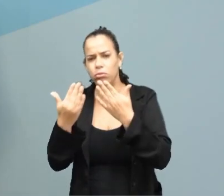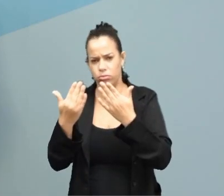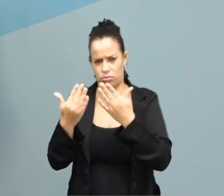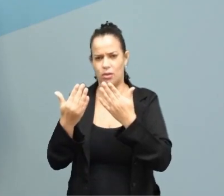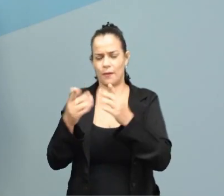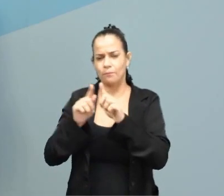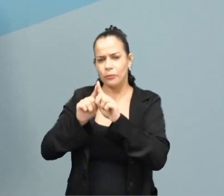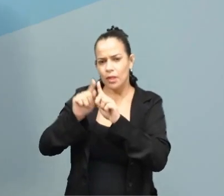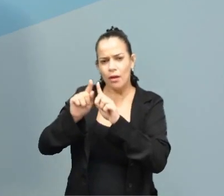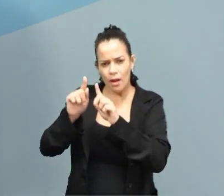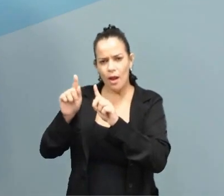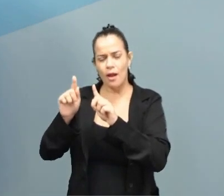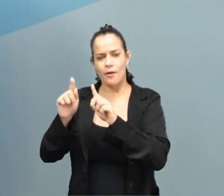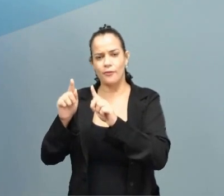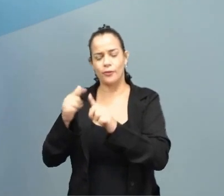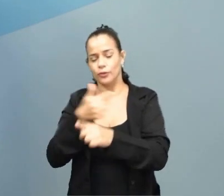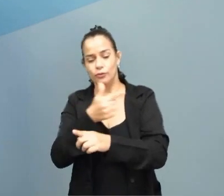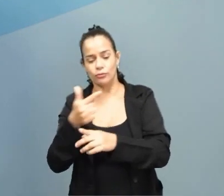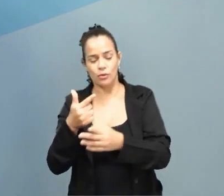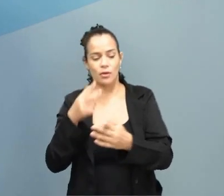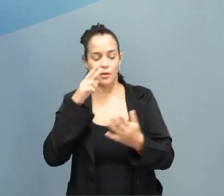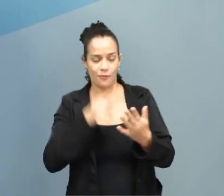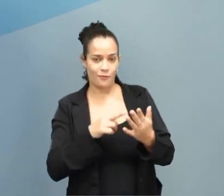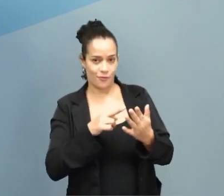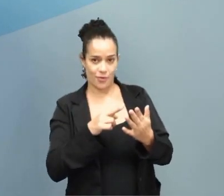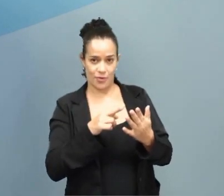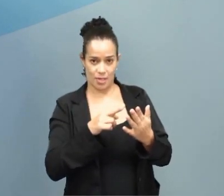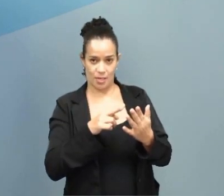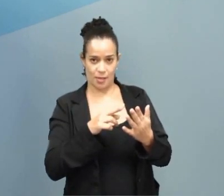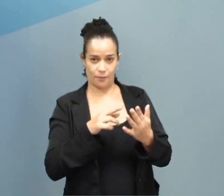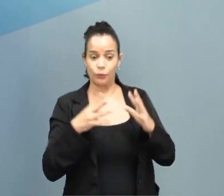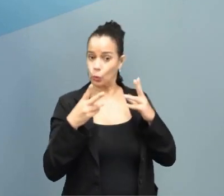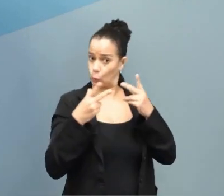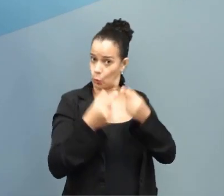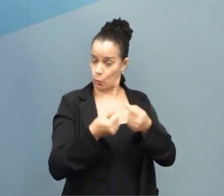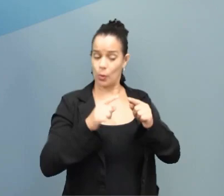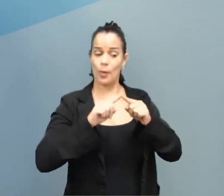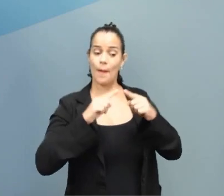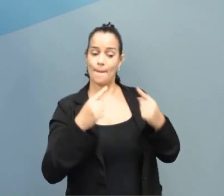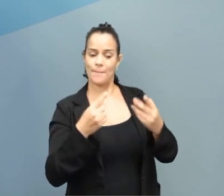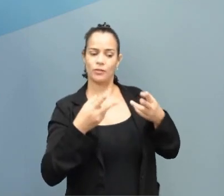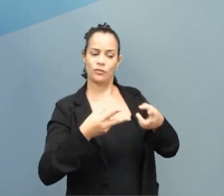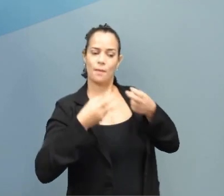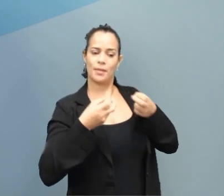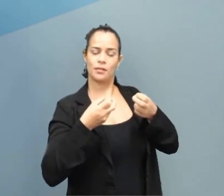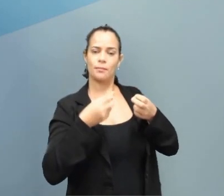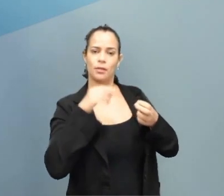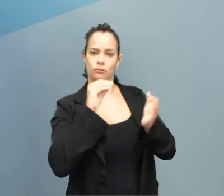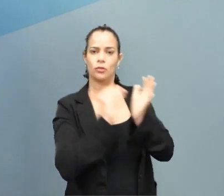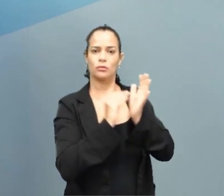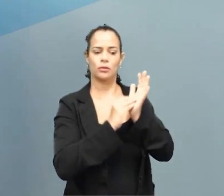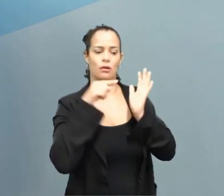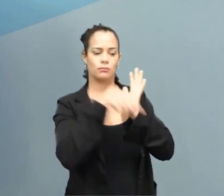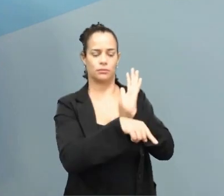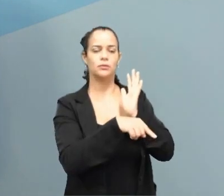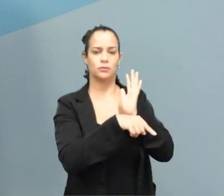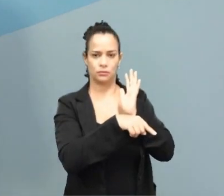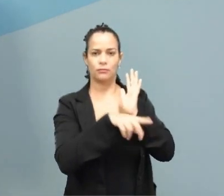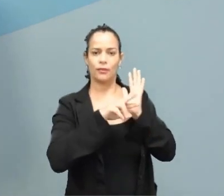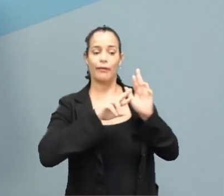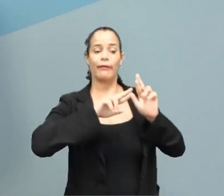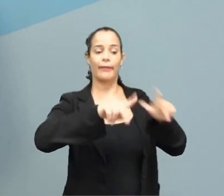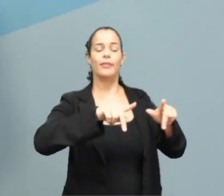gráficos. Não vamos ver uma reportagem na íntegra, mas a gente vai perceber claramente com o que eu vou colocar aqui para vocês